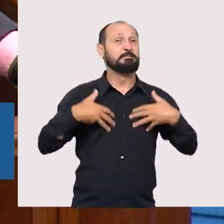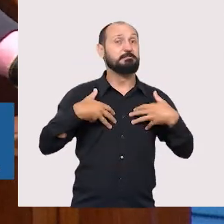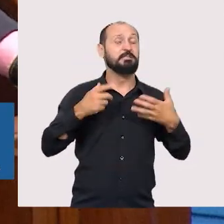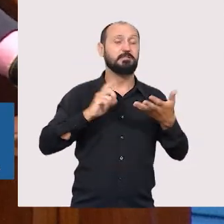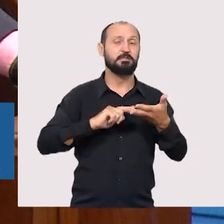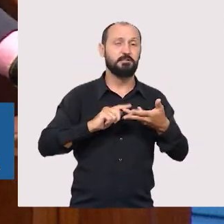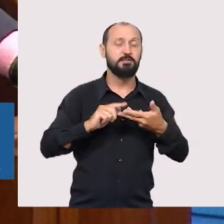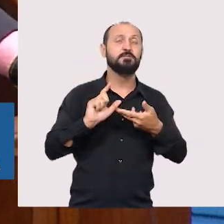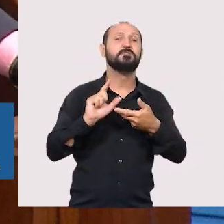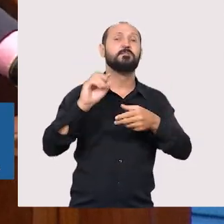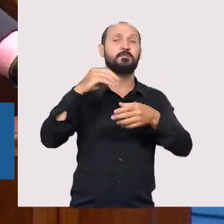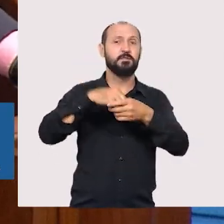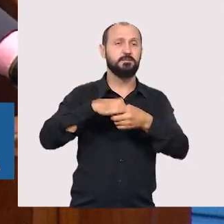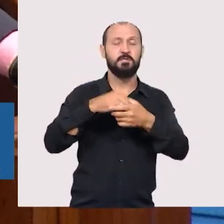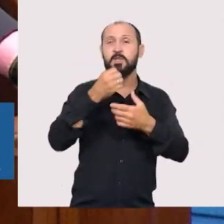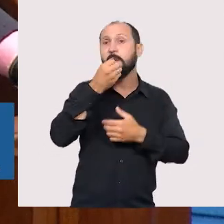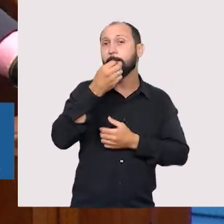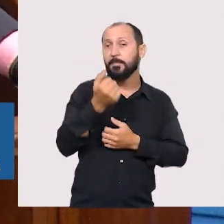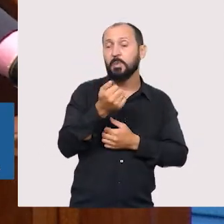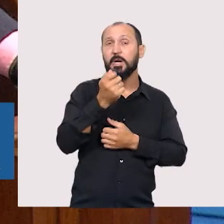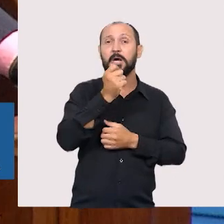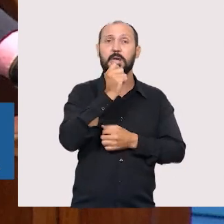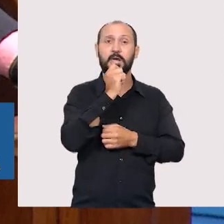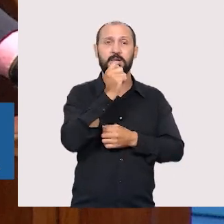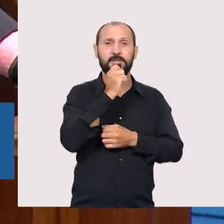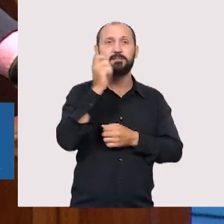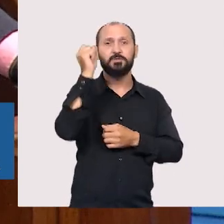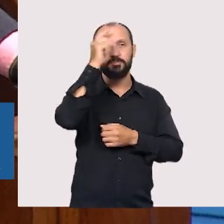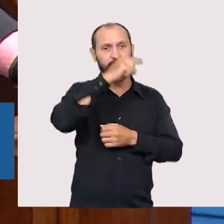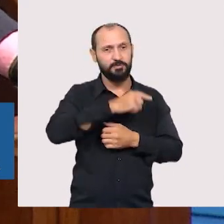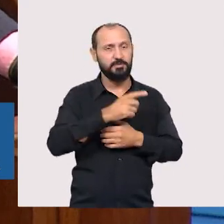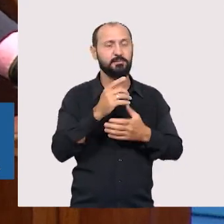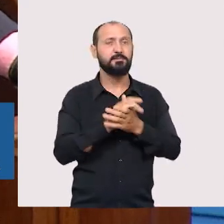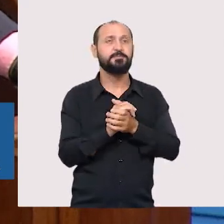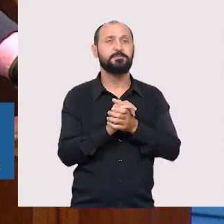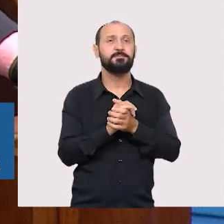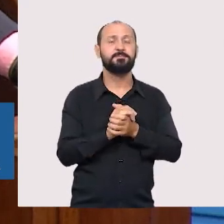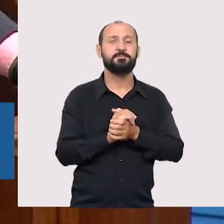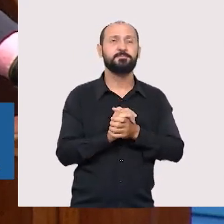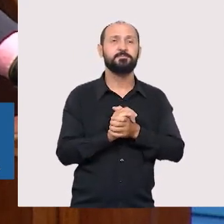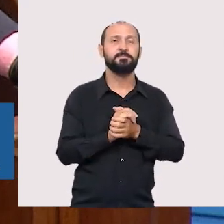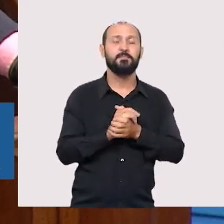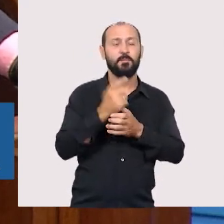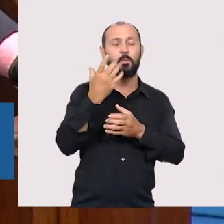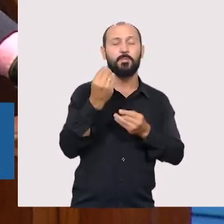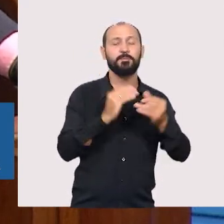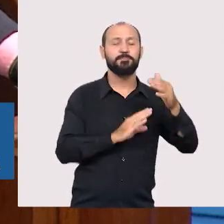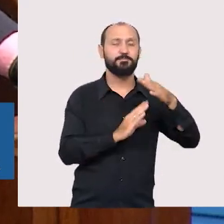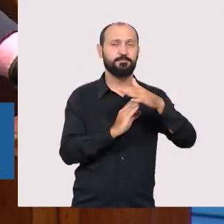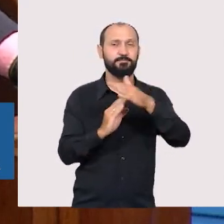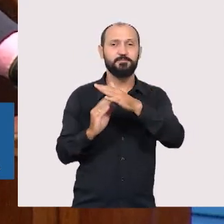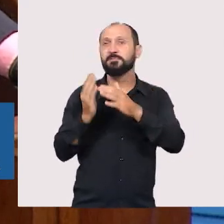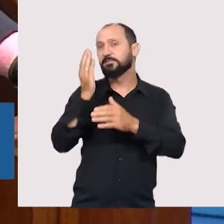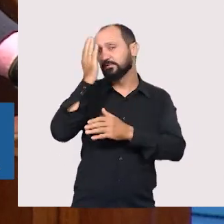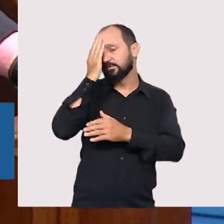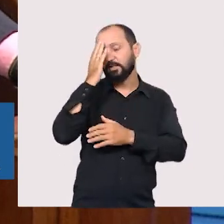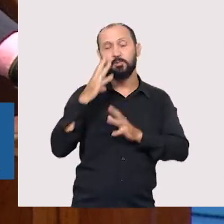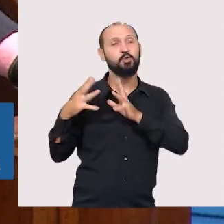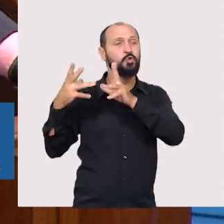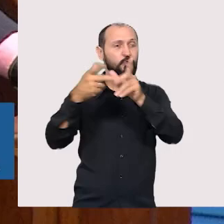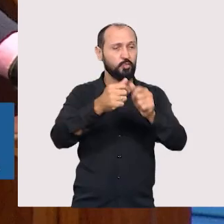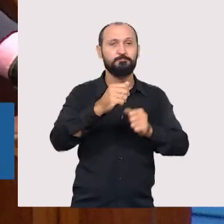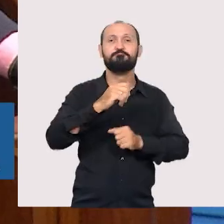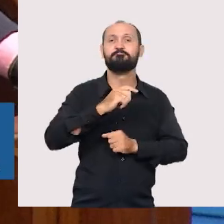Muito nos enche os olhos de saber que muita coisa está sendo feita de forma positiva, ainda que com tantas dificuldades, ainda que com